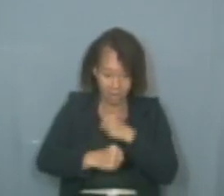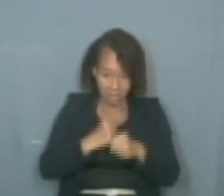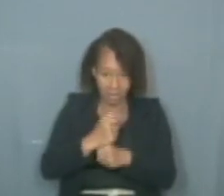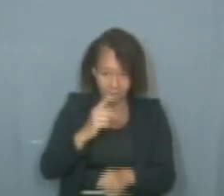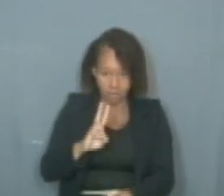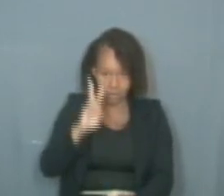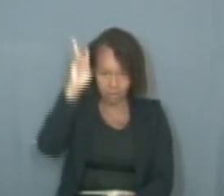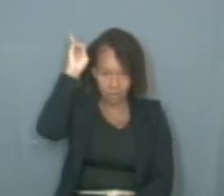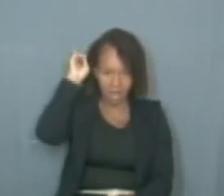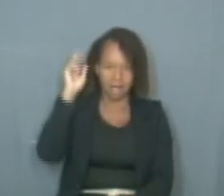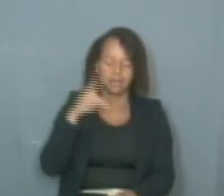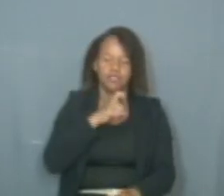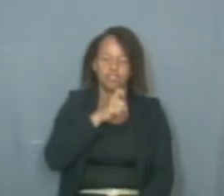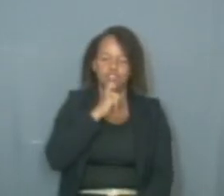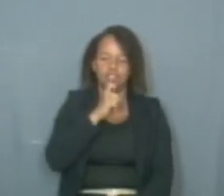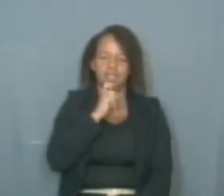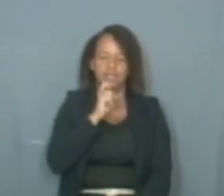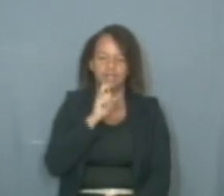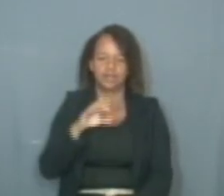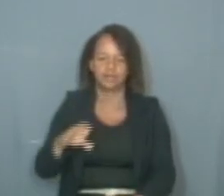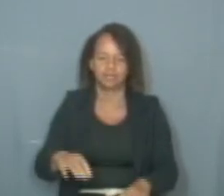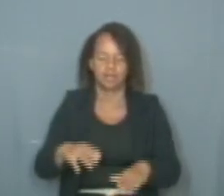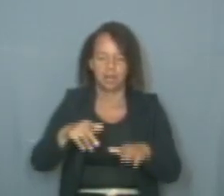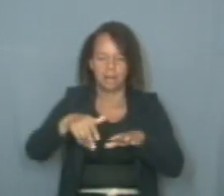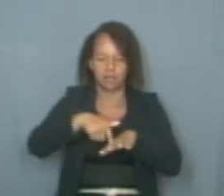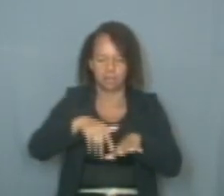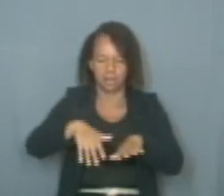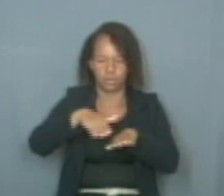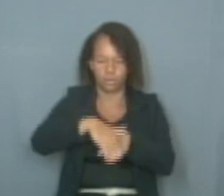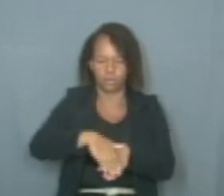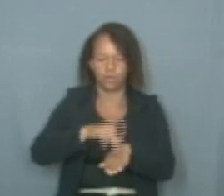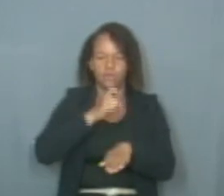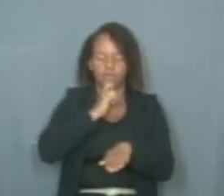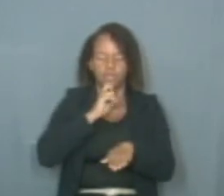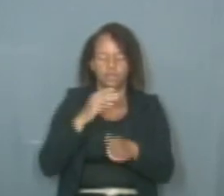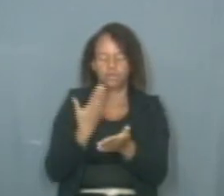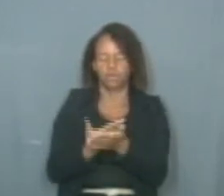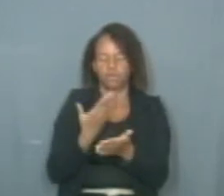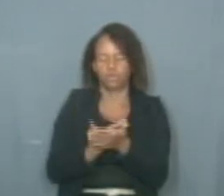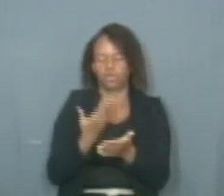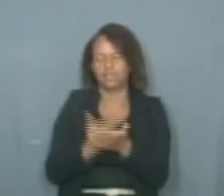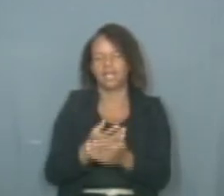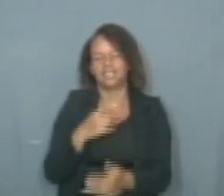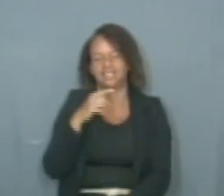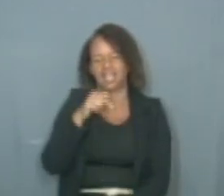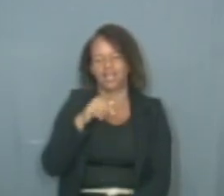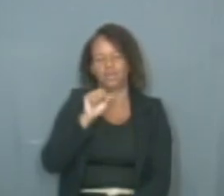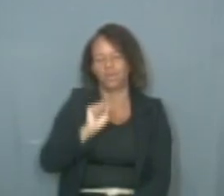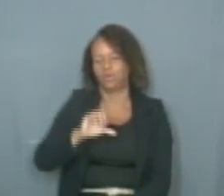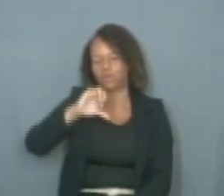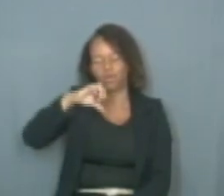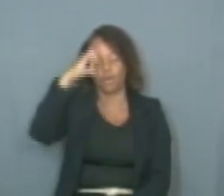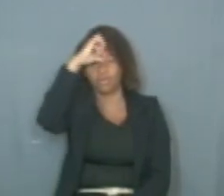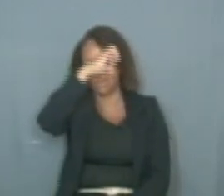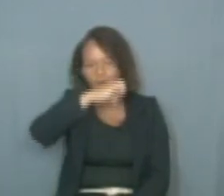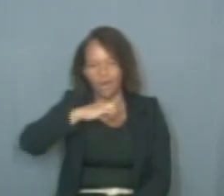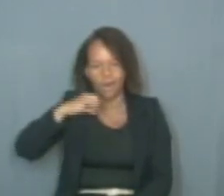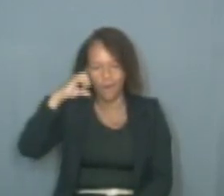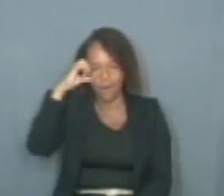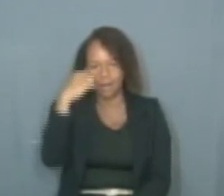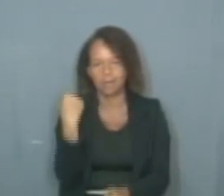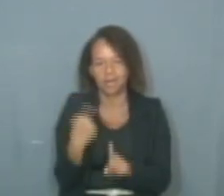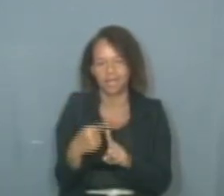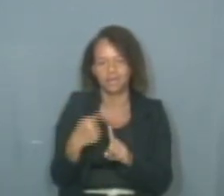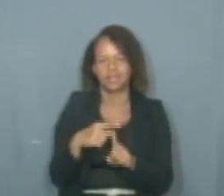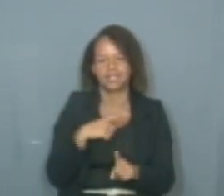uma bacia cheia de gelo, botava meus pés dentes para estudar 7, 8, 9 horas, porque eu